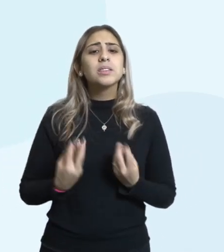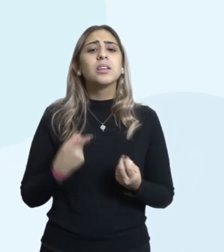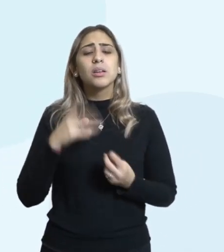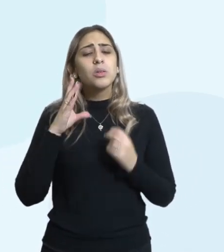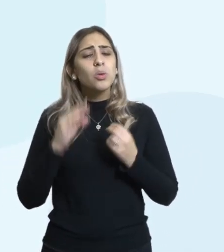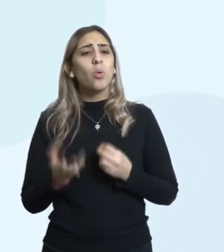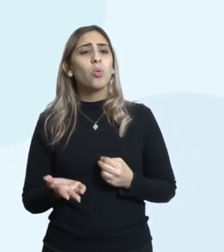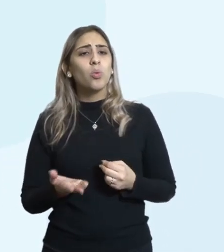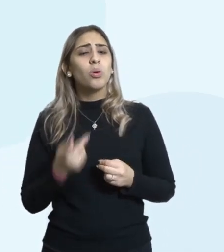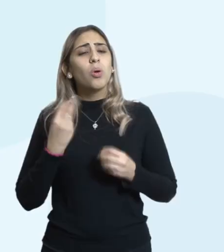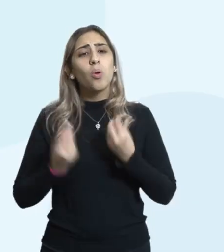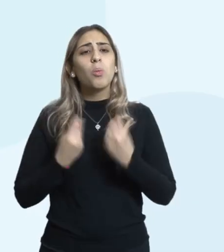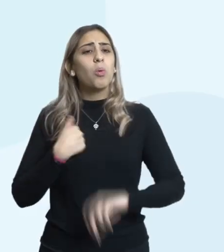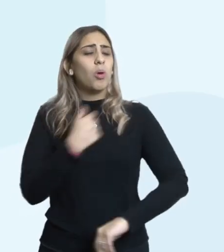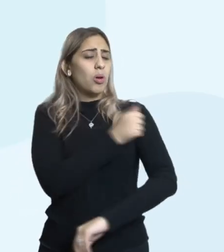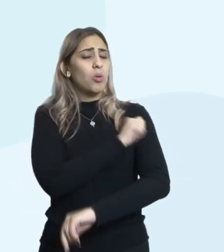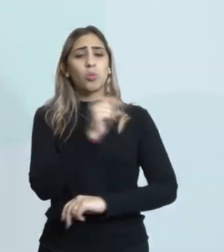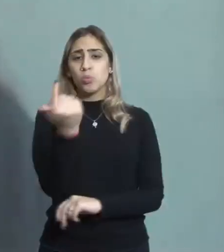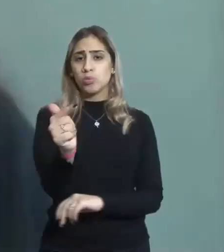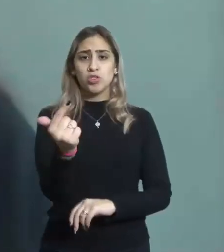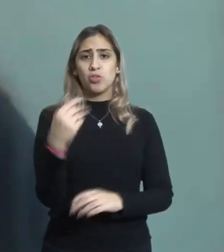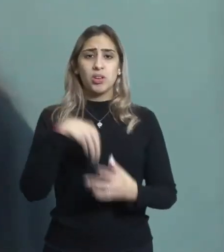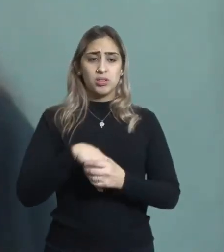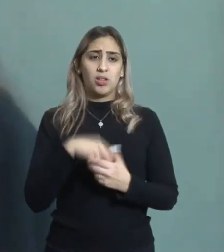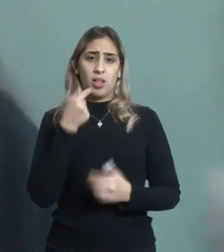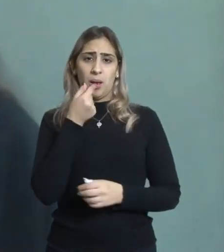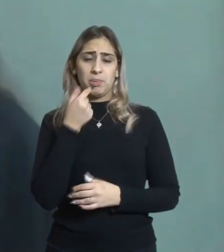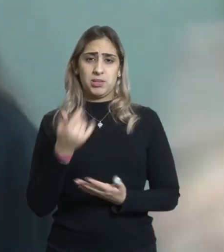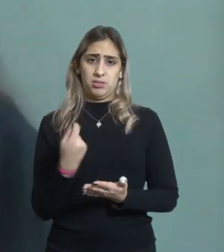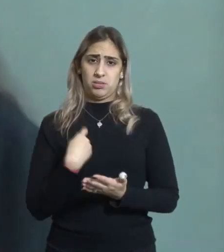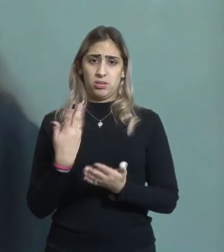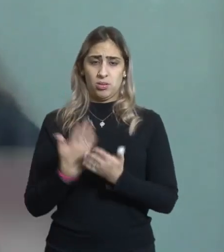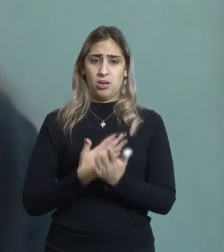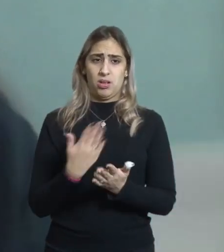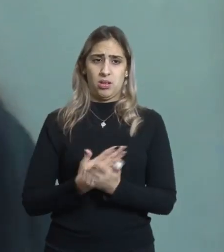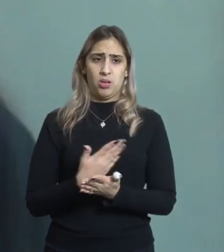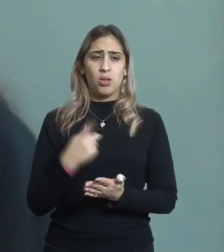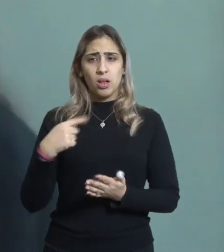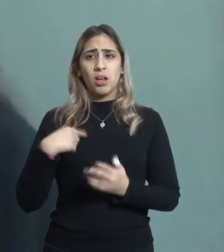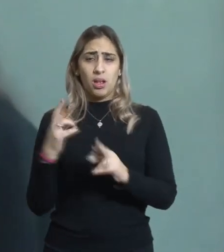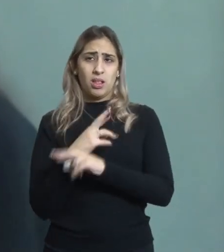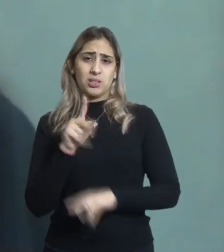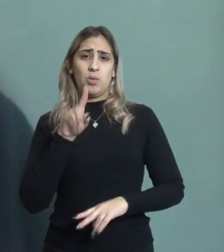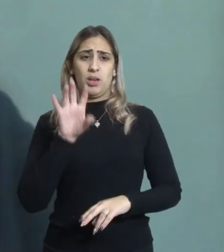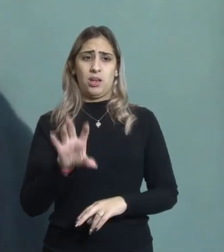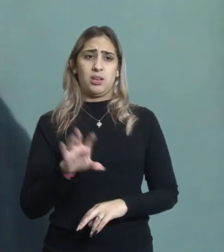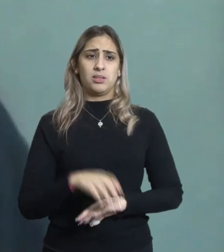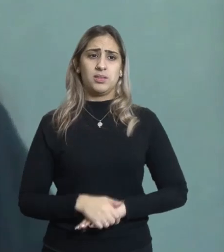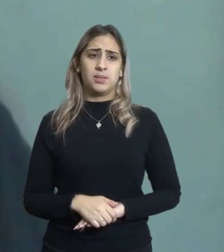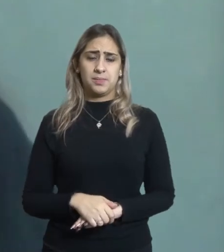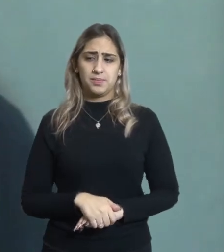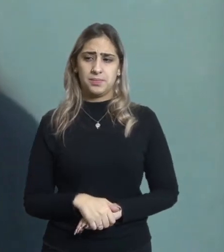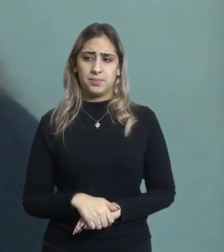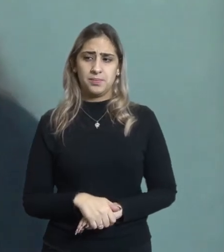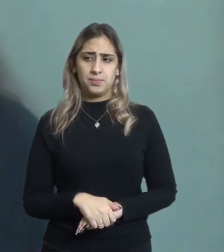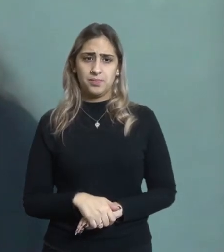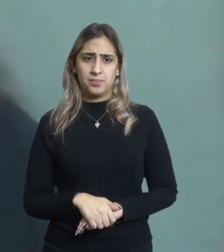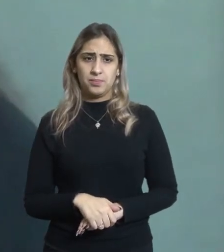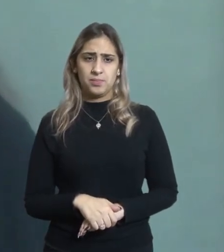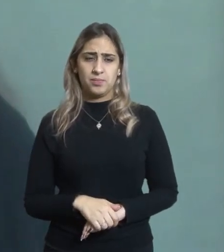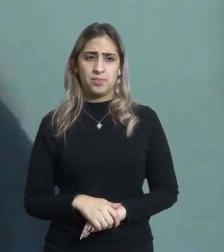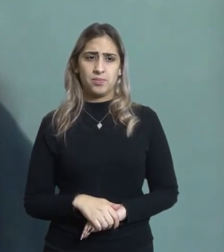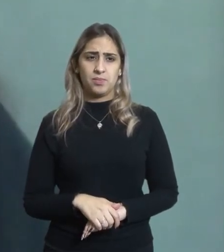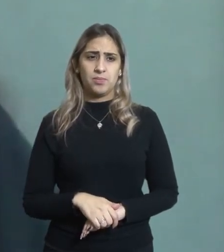também. É como se o aluno não tivesse o lápis e o caderno. A relação é essa. O aluno, vamos